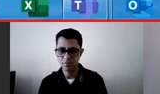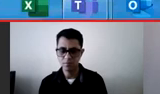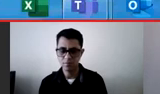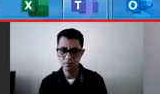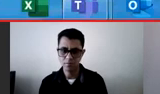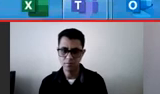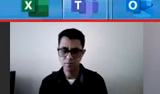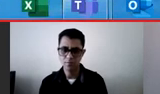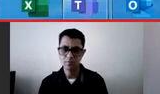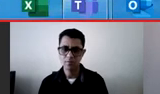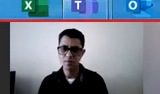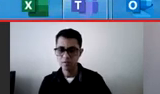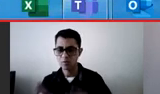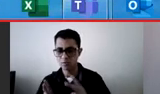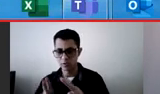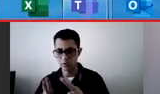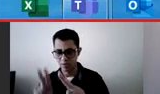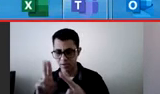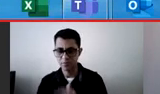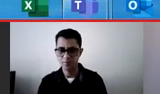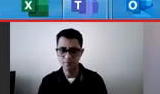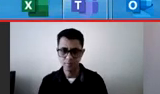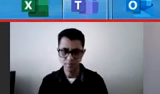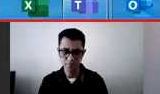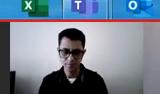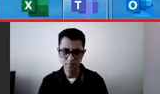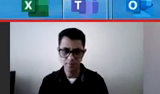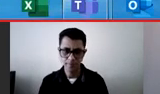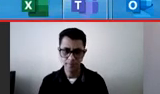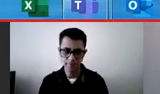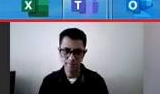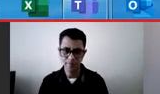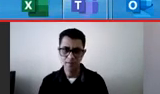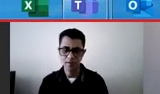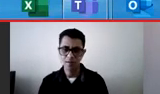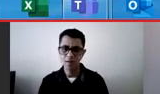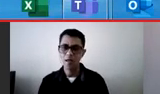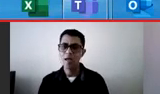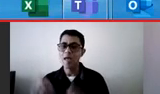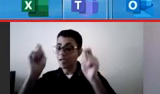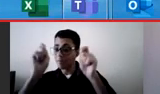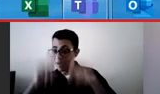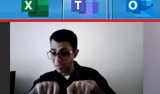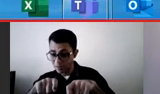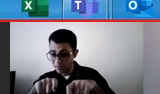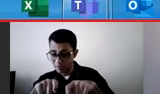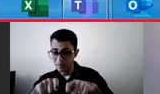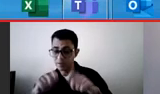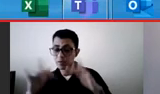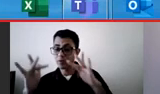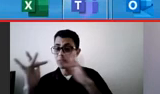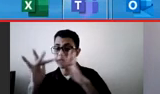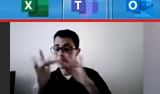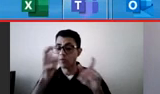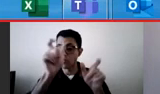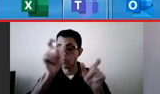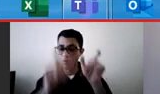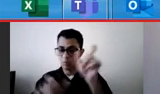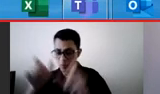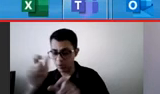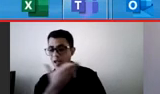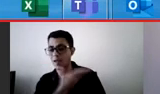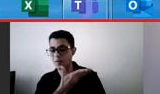Vamos lá, gente. Iniciativa social. Ser capaz de abordar e se conectar com outras pessoas, tanto com